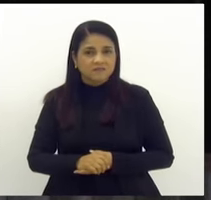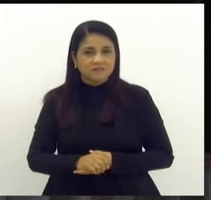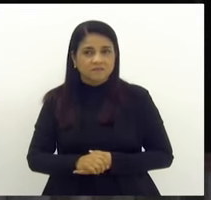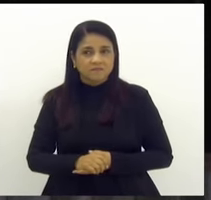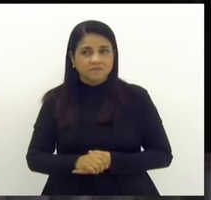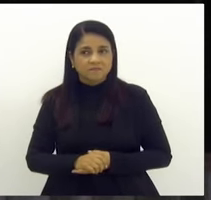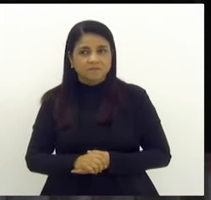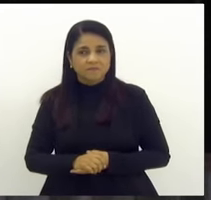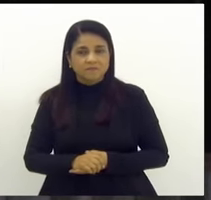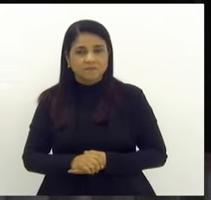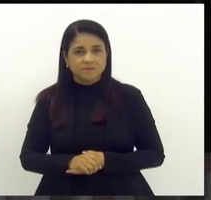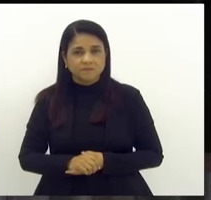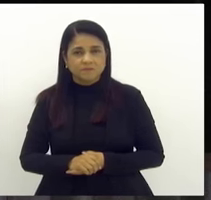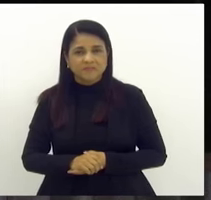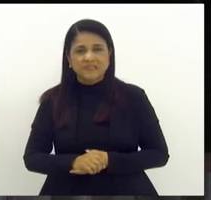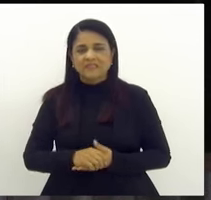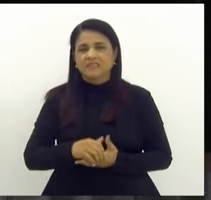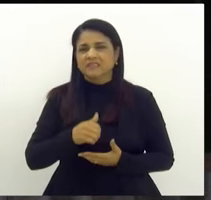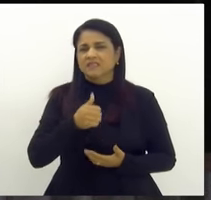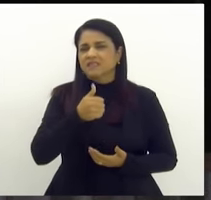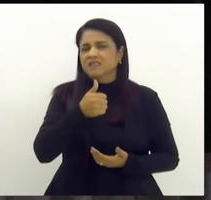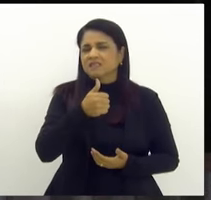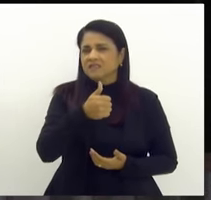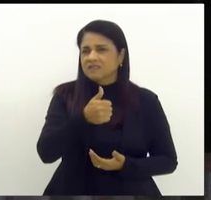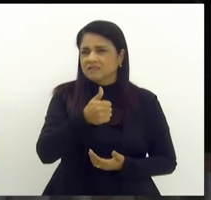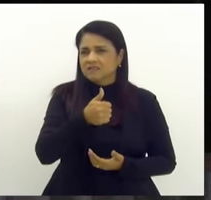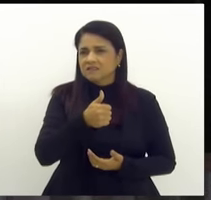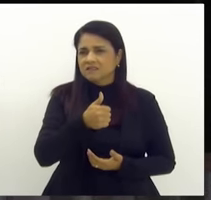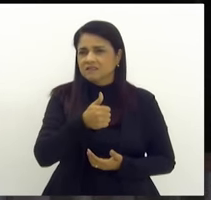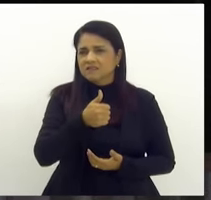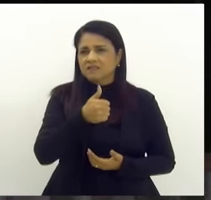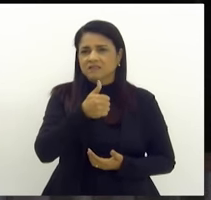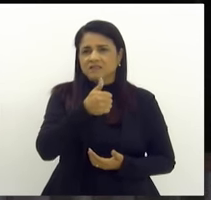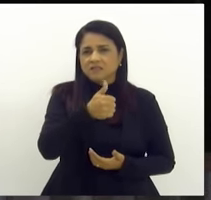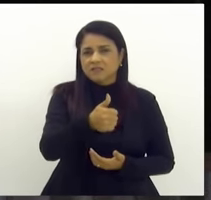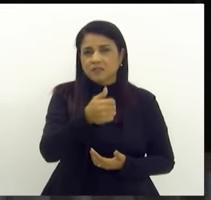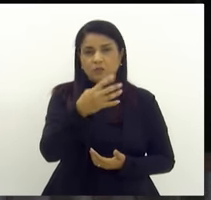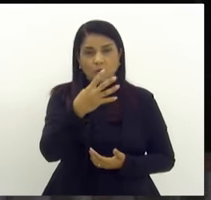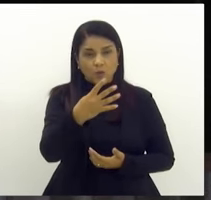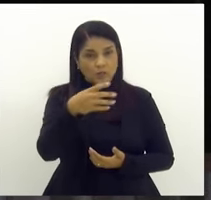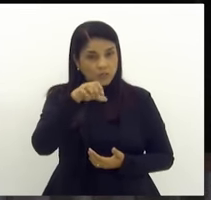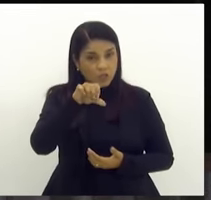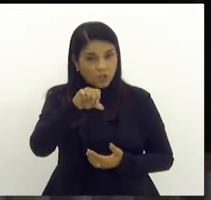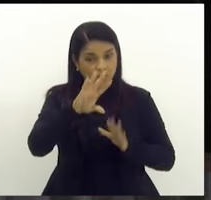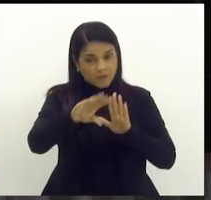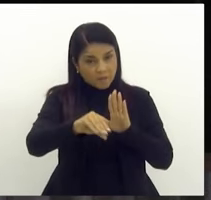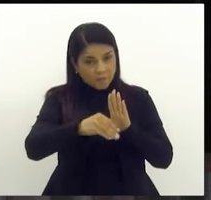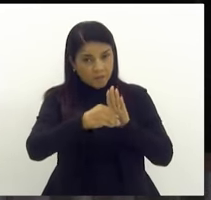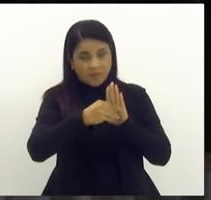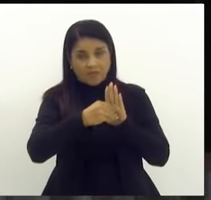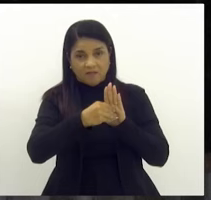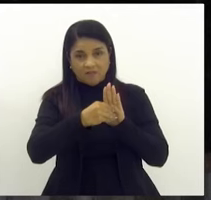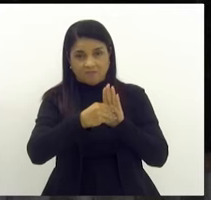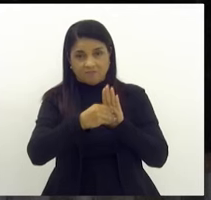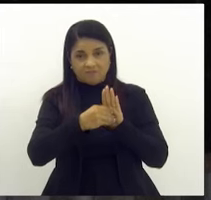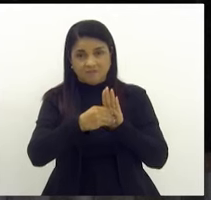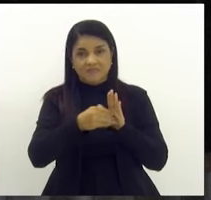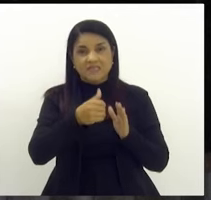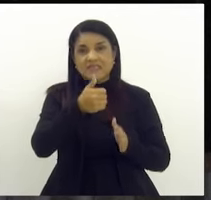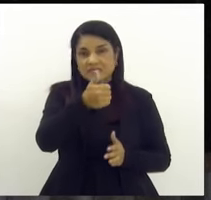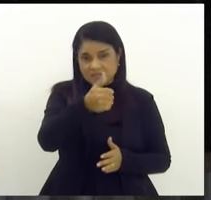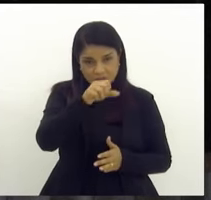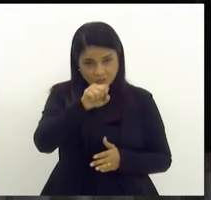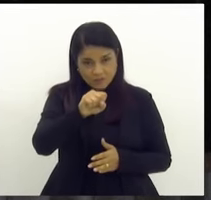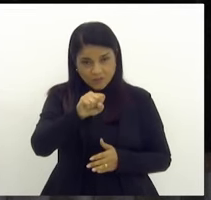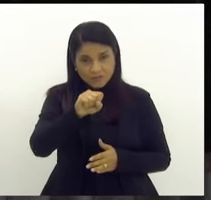todo c e 149 emendas 188 de